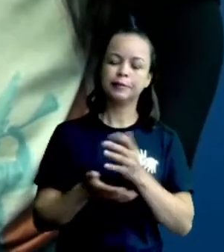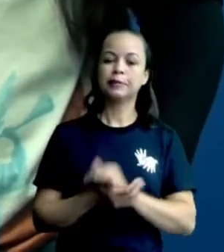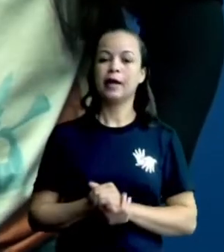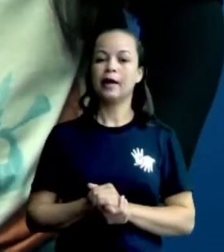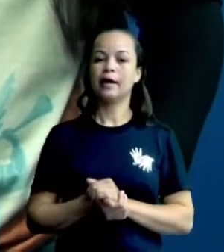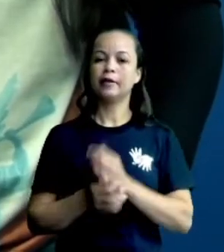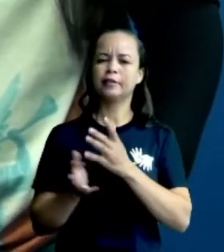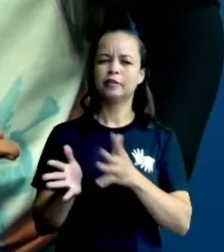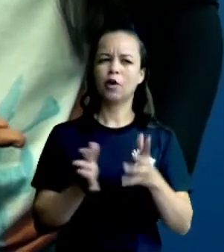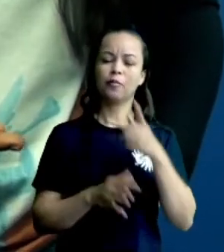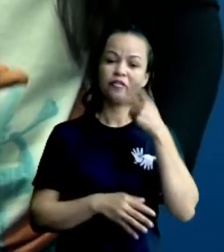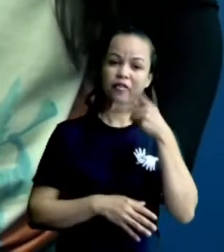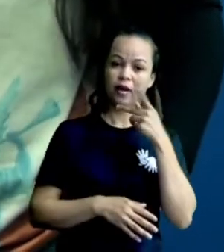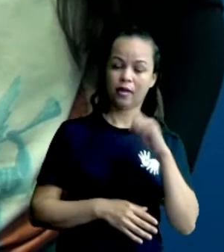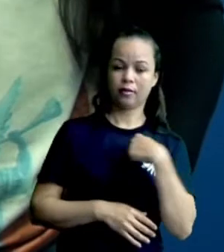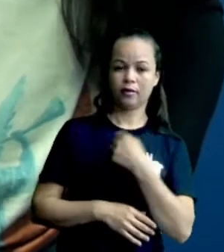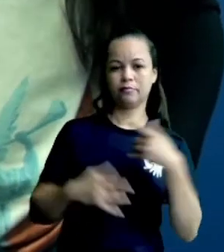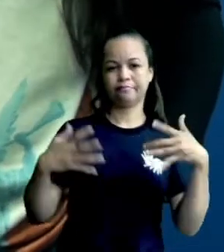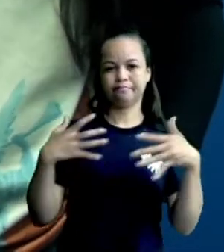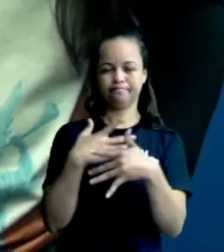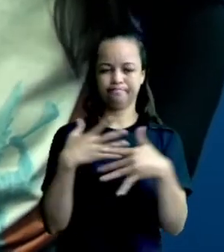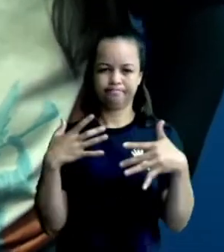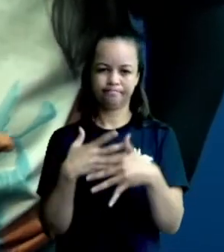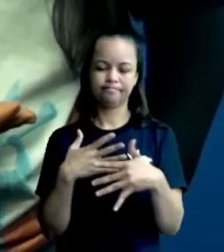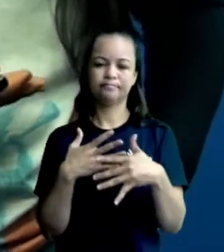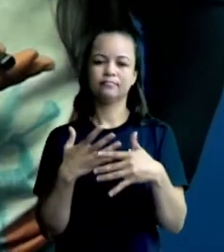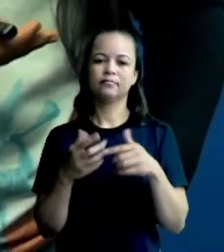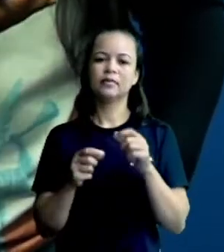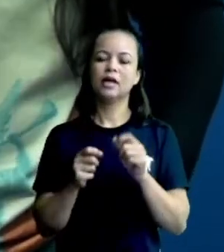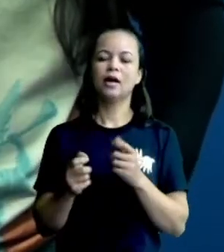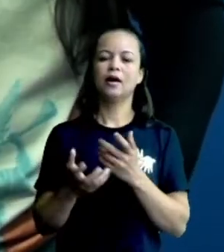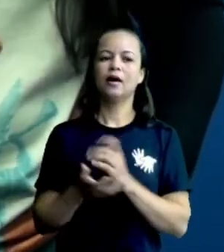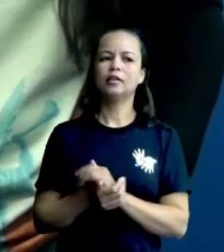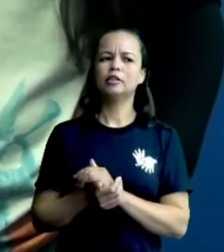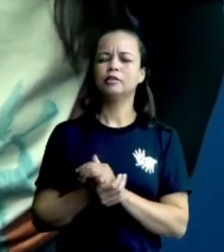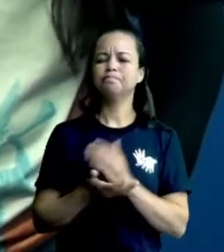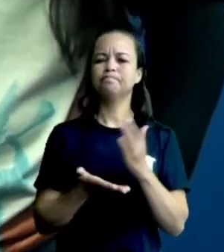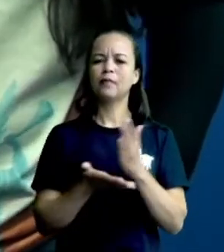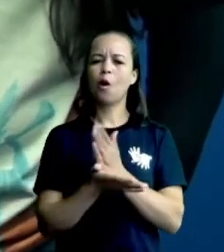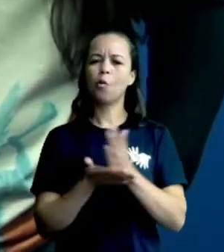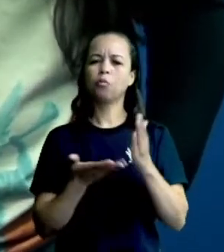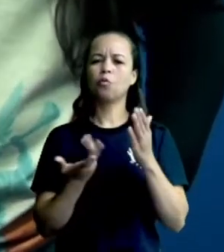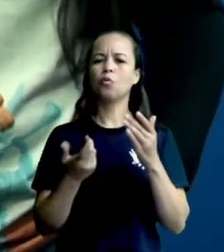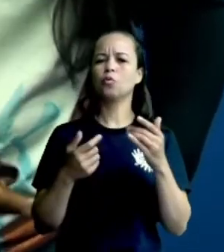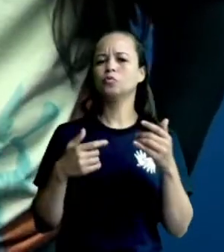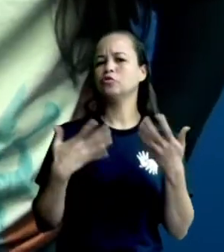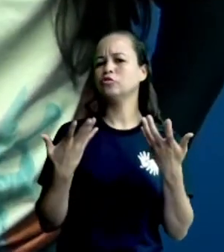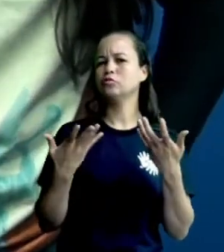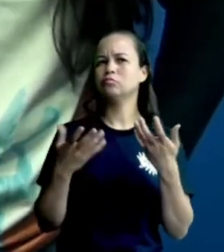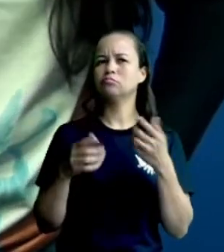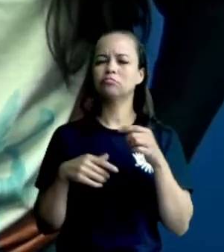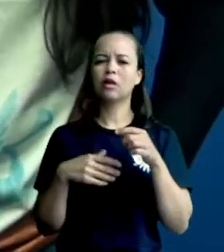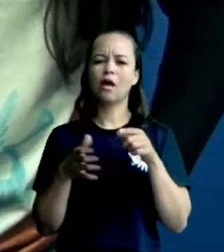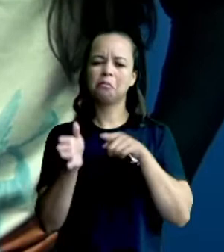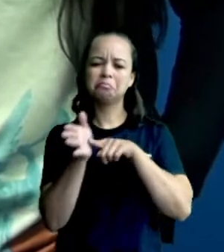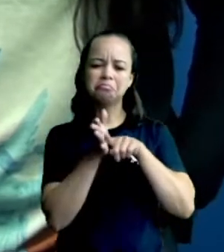Então, para falar de nossa cidade, para falar de alguns dados de nossa cidade,